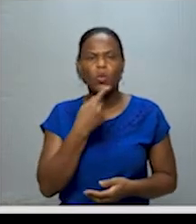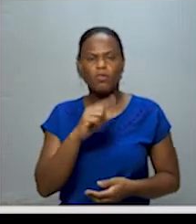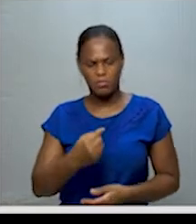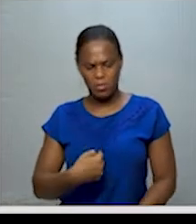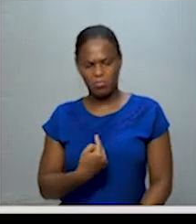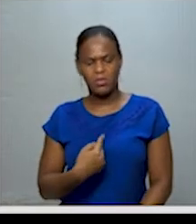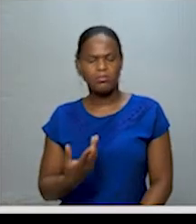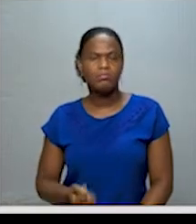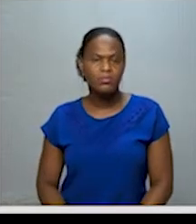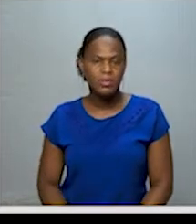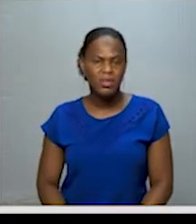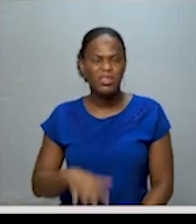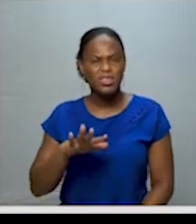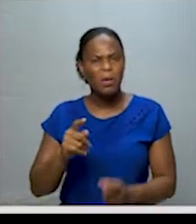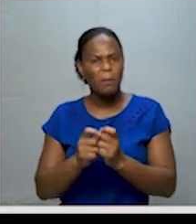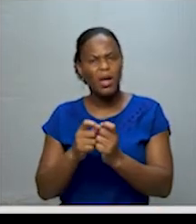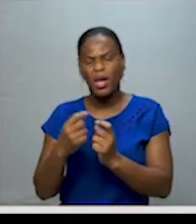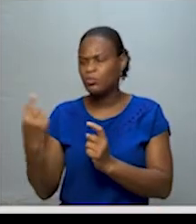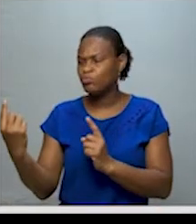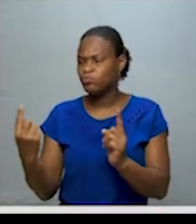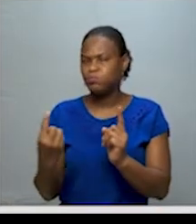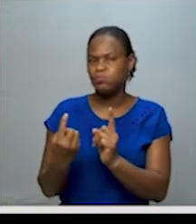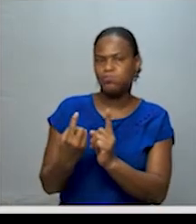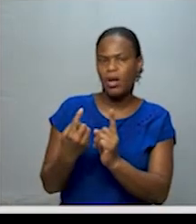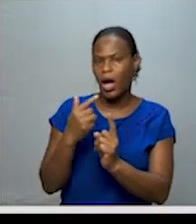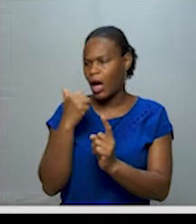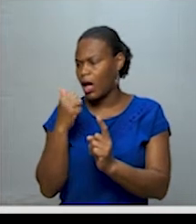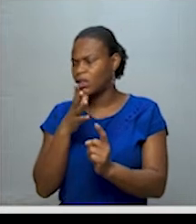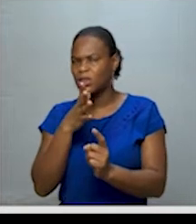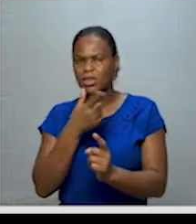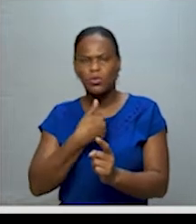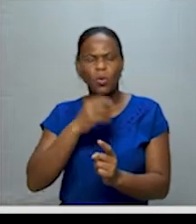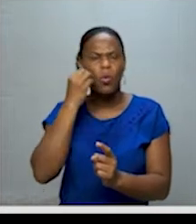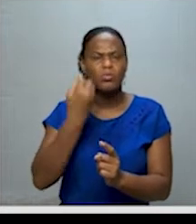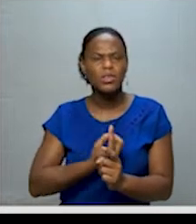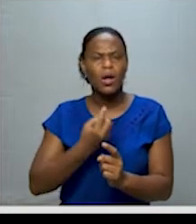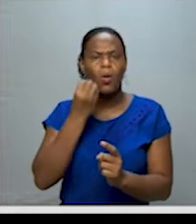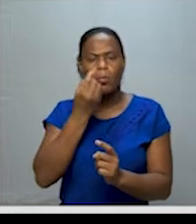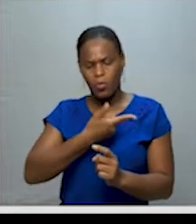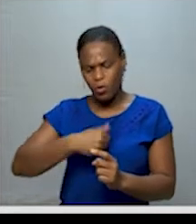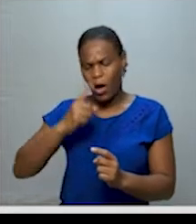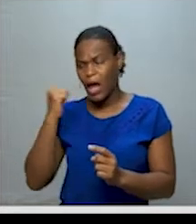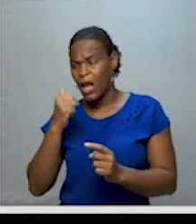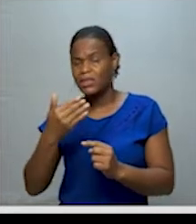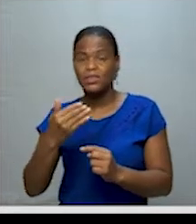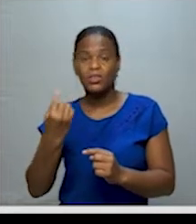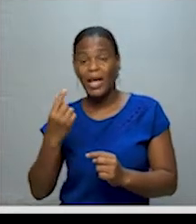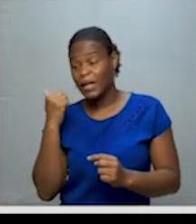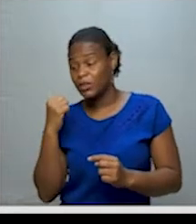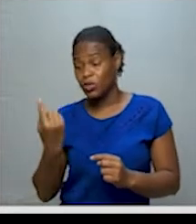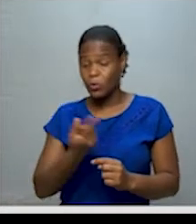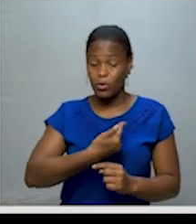para mim próprio. Estamos tão perto uns dos outros. Eles definem-nos tanto quanto nós os definimos a eles. Eles são